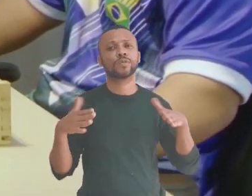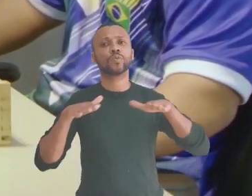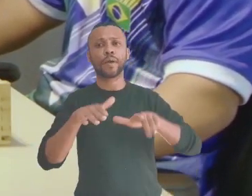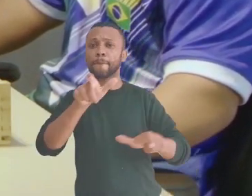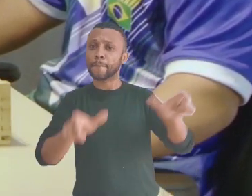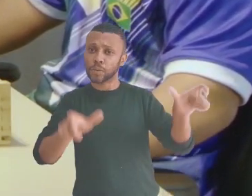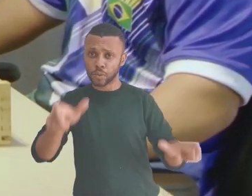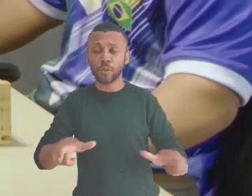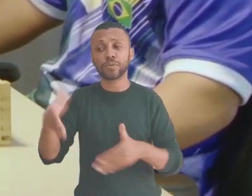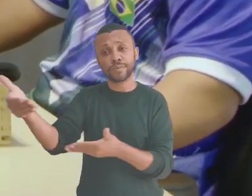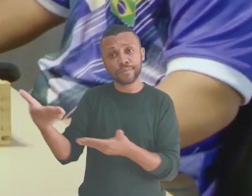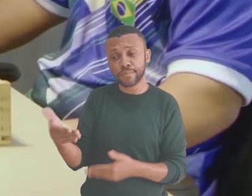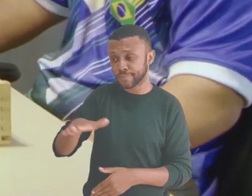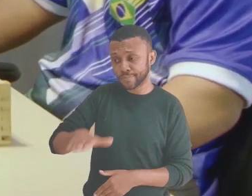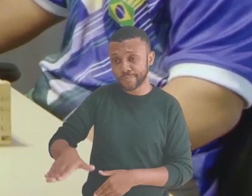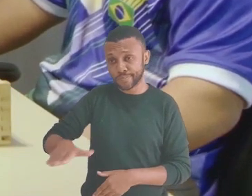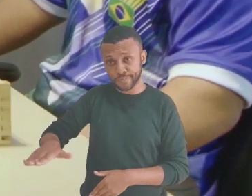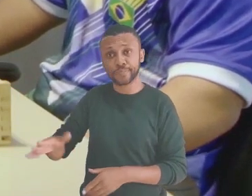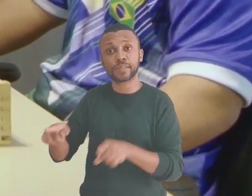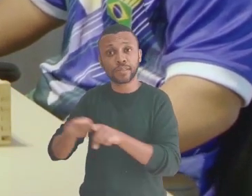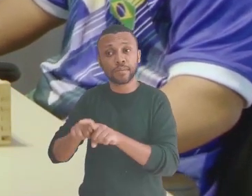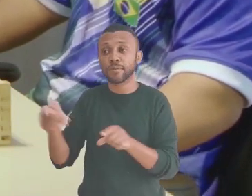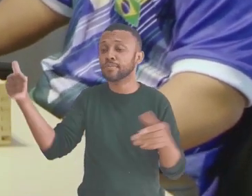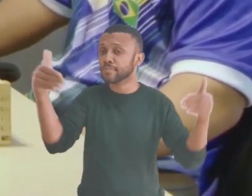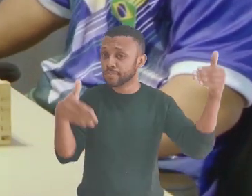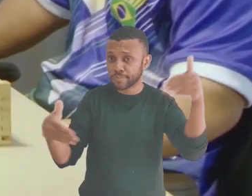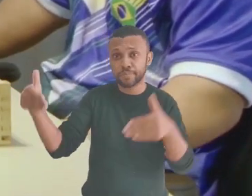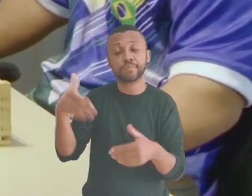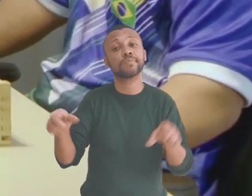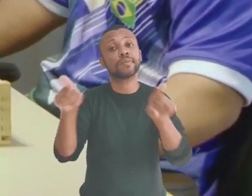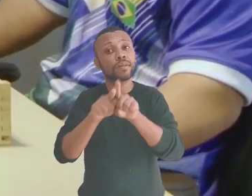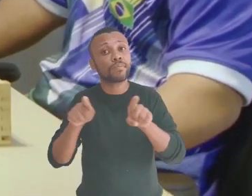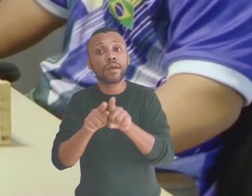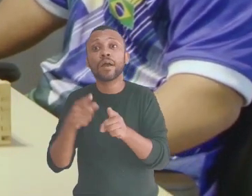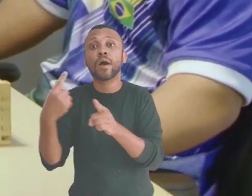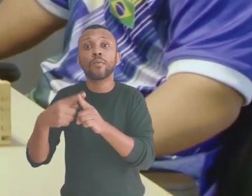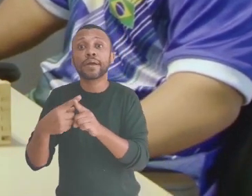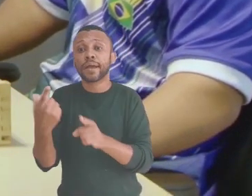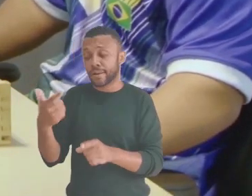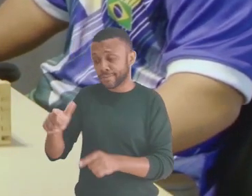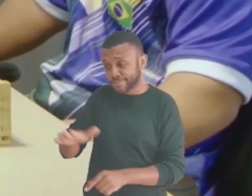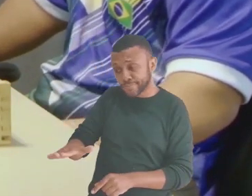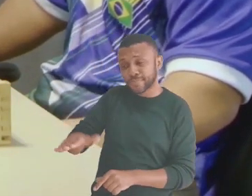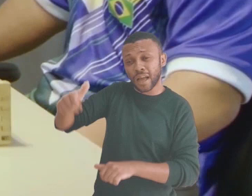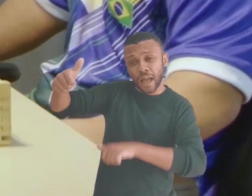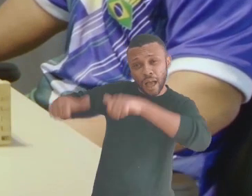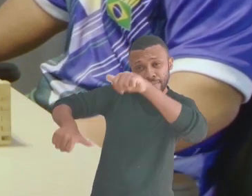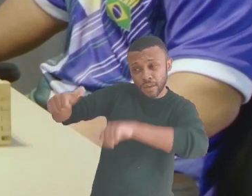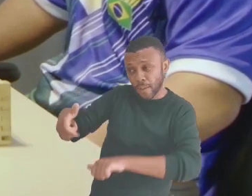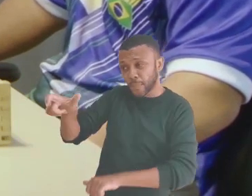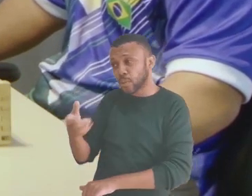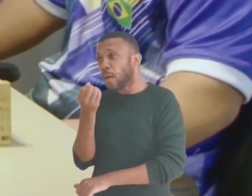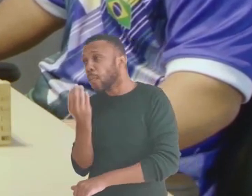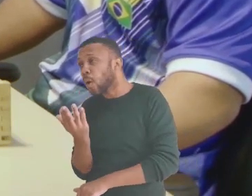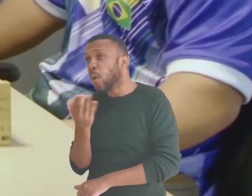Deus quiser vamos receber muitas outras pessoas de baixa estatura, porque a estatura não mede a pessoa. Assim como